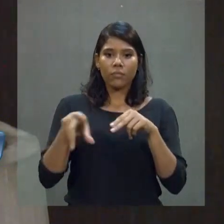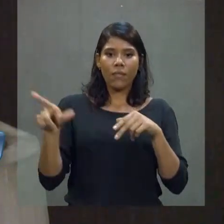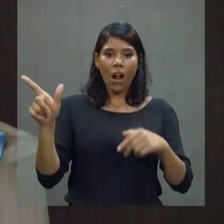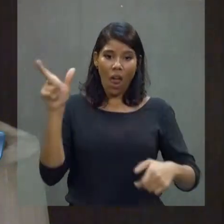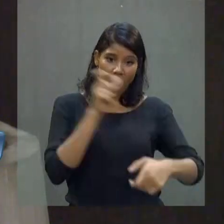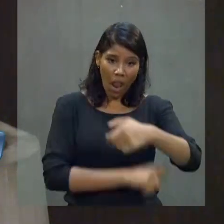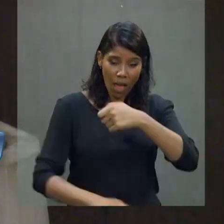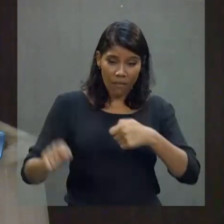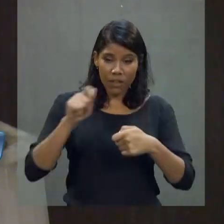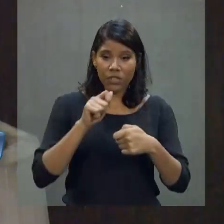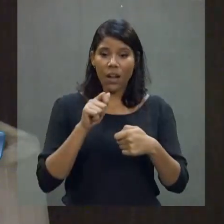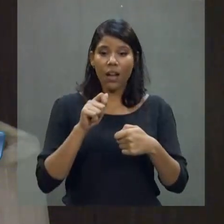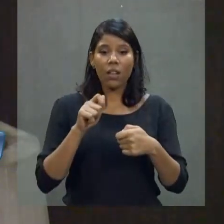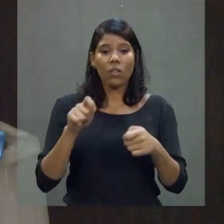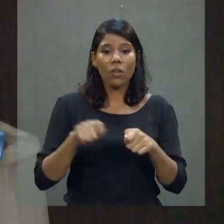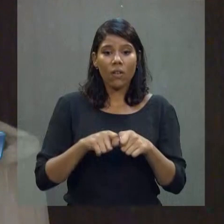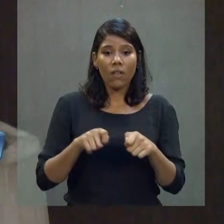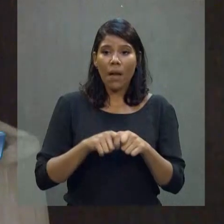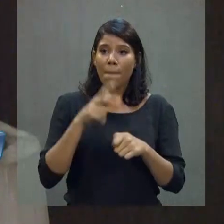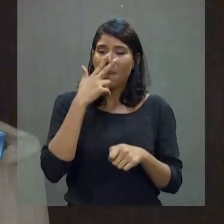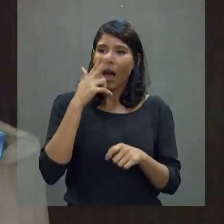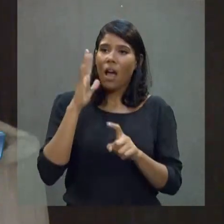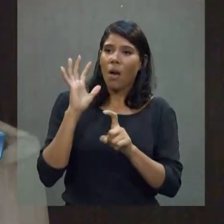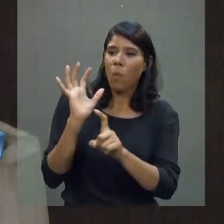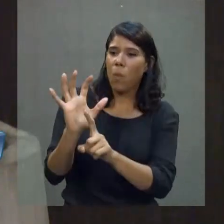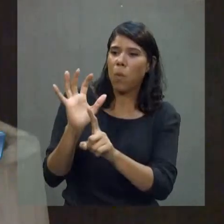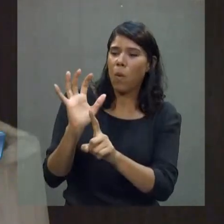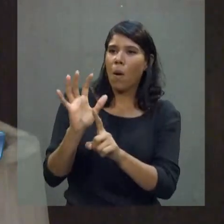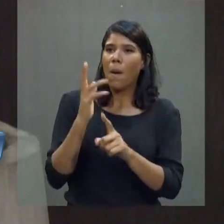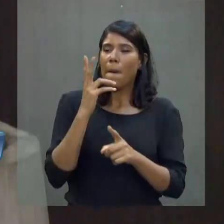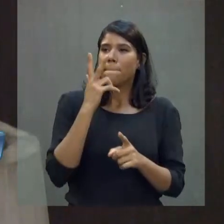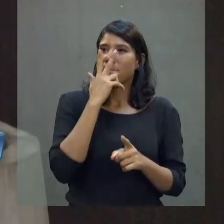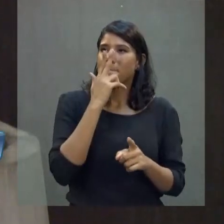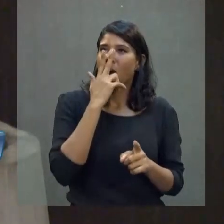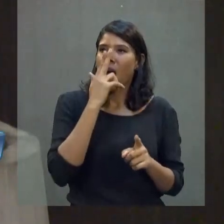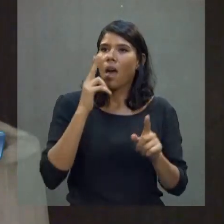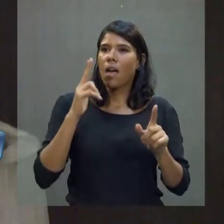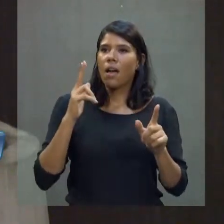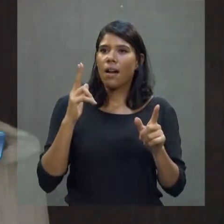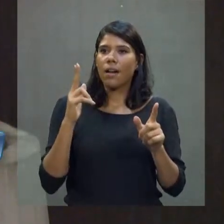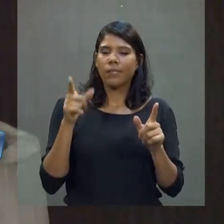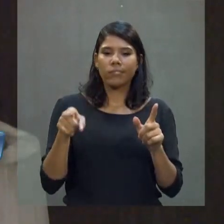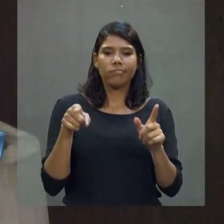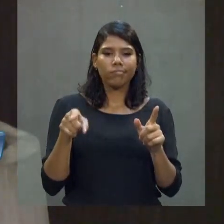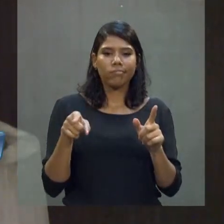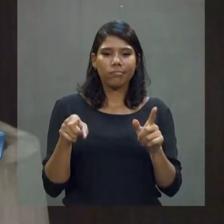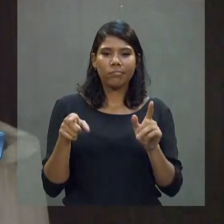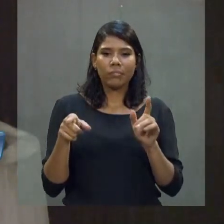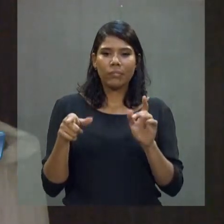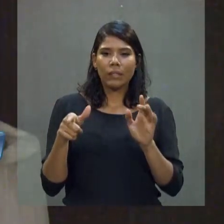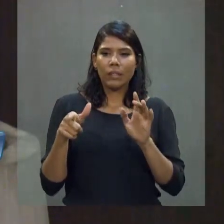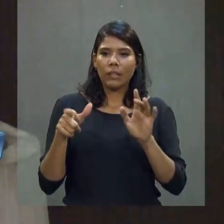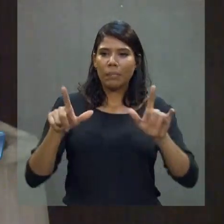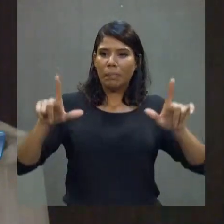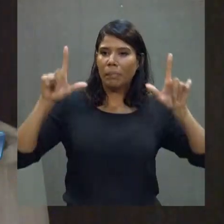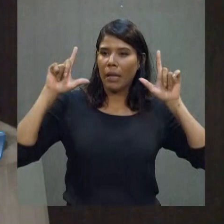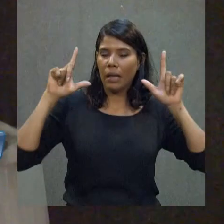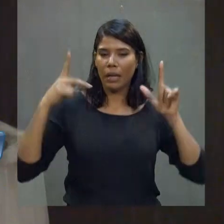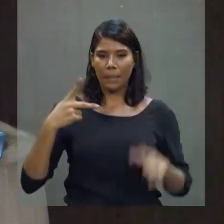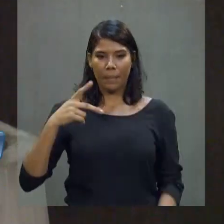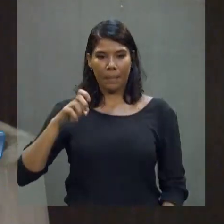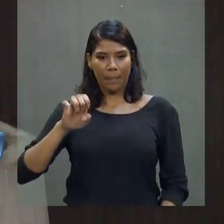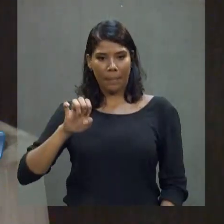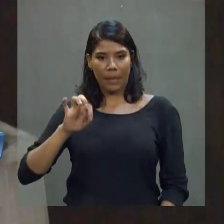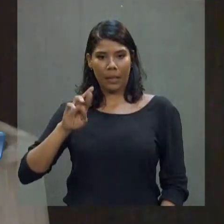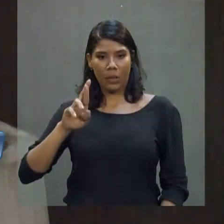Jato fez fragilizar a Petrobras, lhe rendeu um passivo